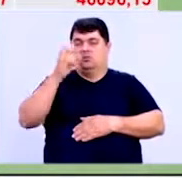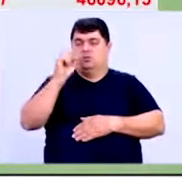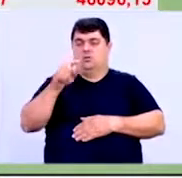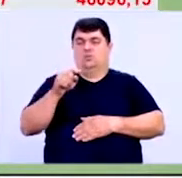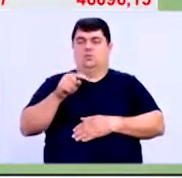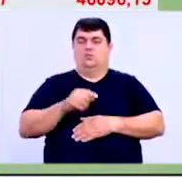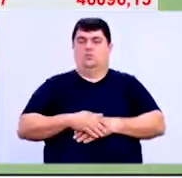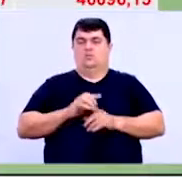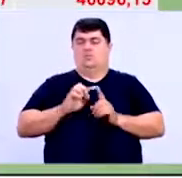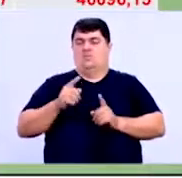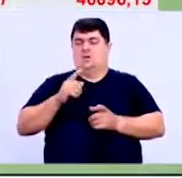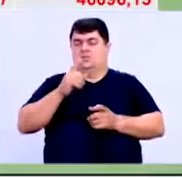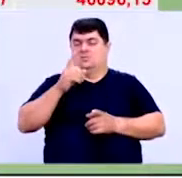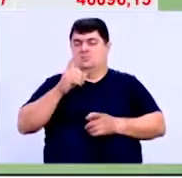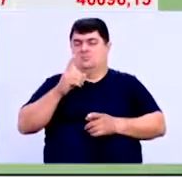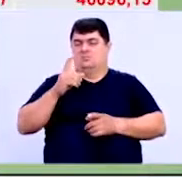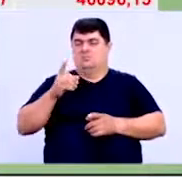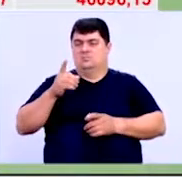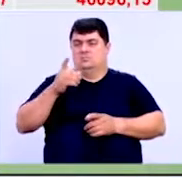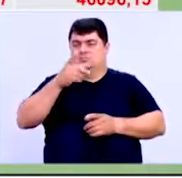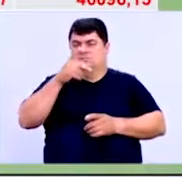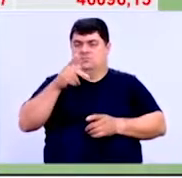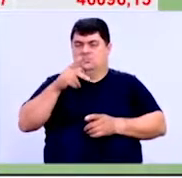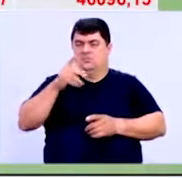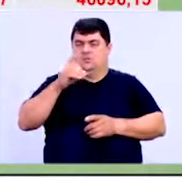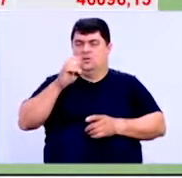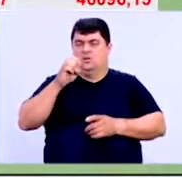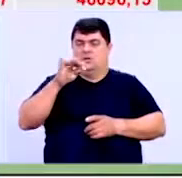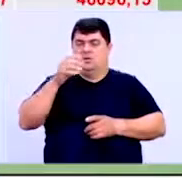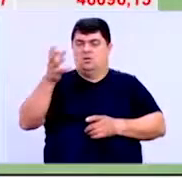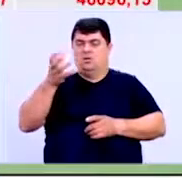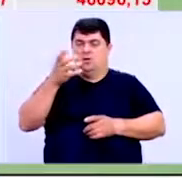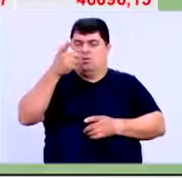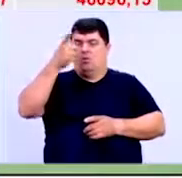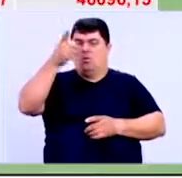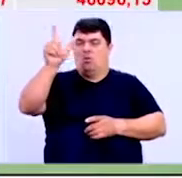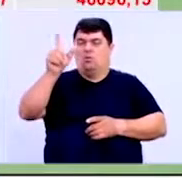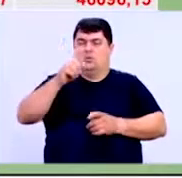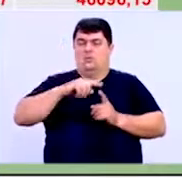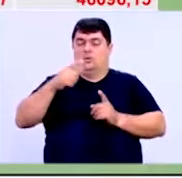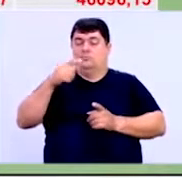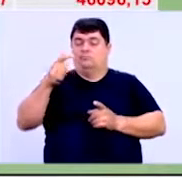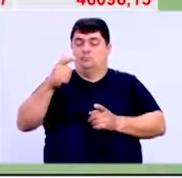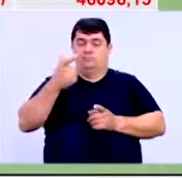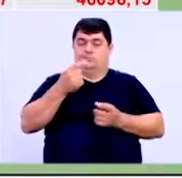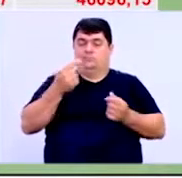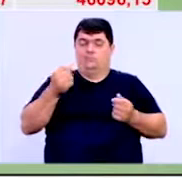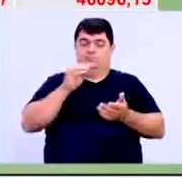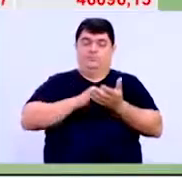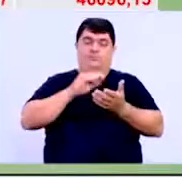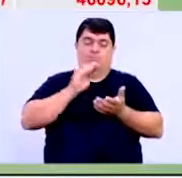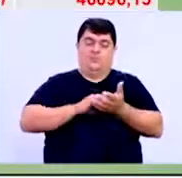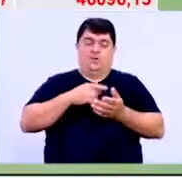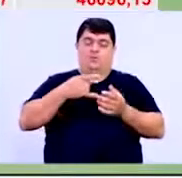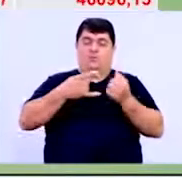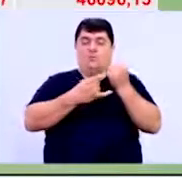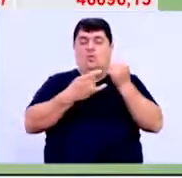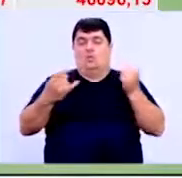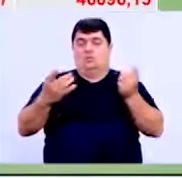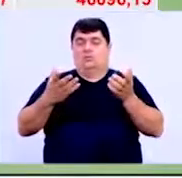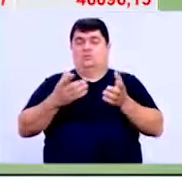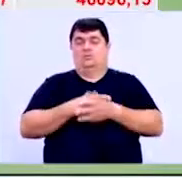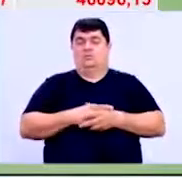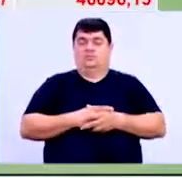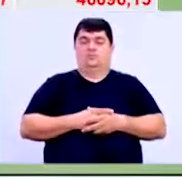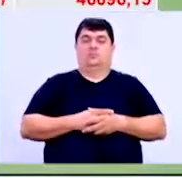R$5.000. Só que a Denise também quer levar um outro monitor para o filho. E ela não tem R$5.000. Eu fiz no boleto bancário.